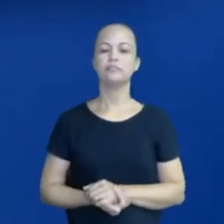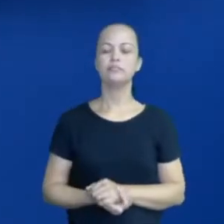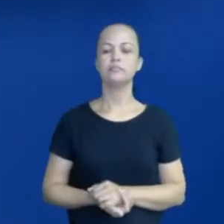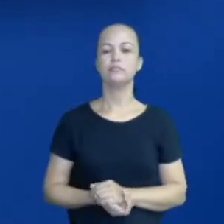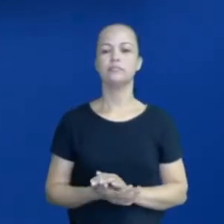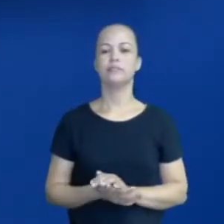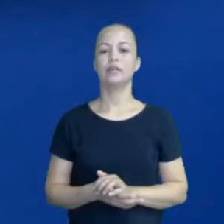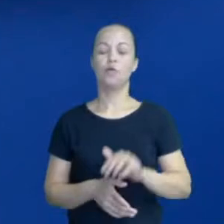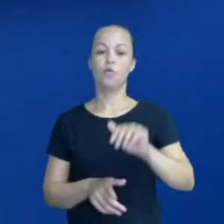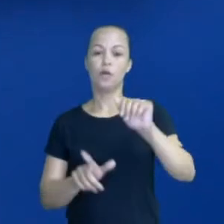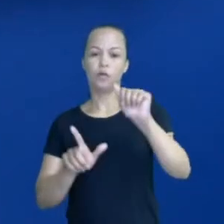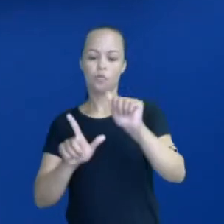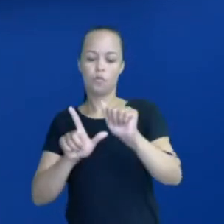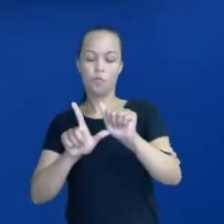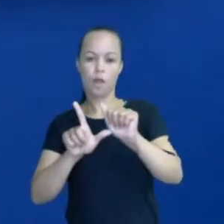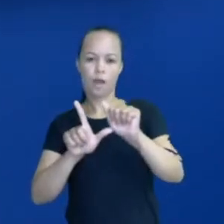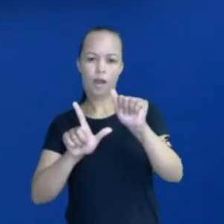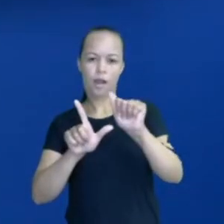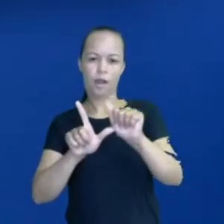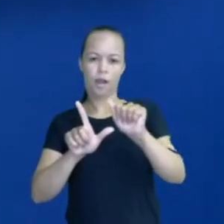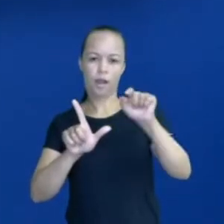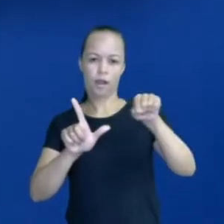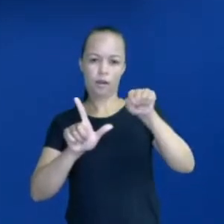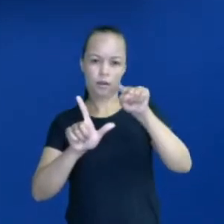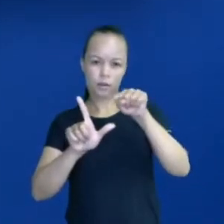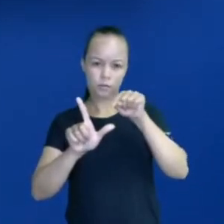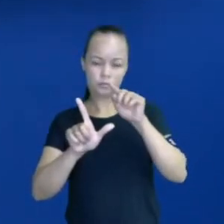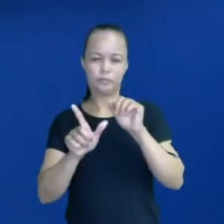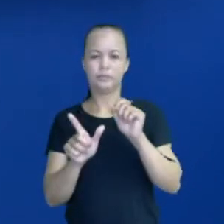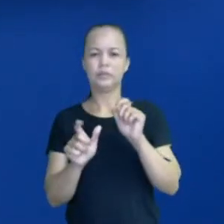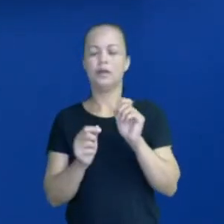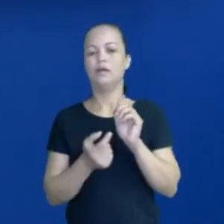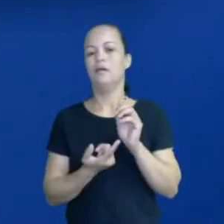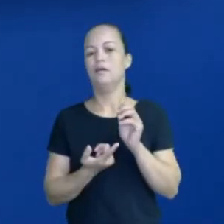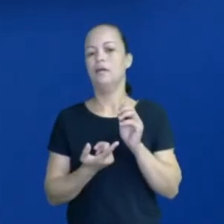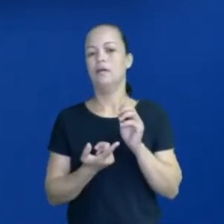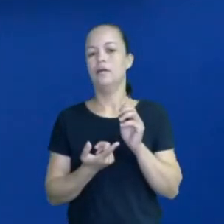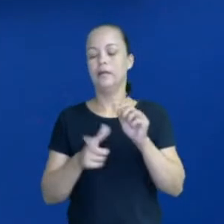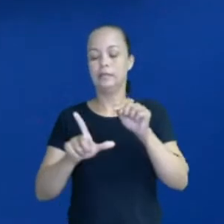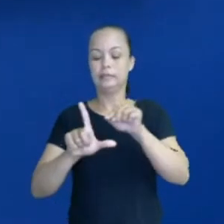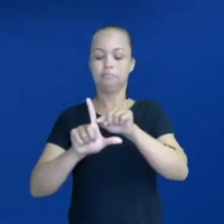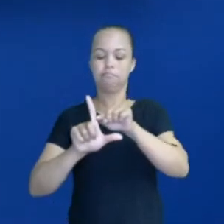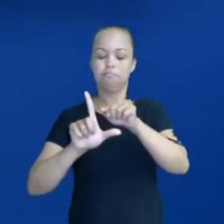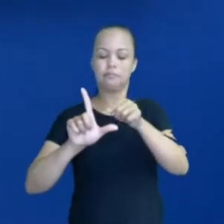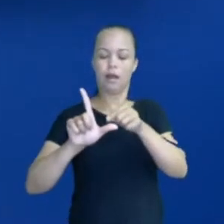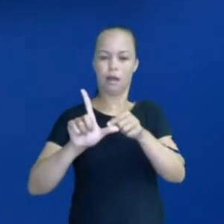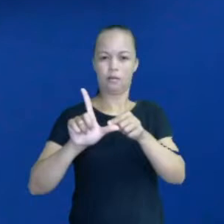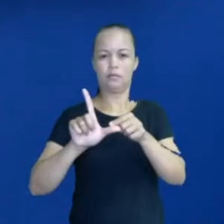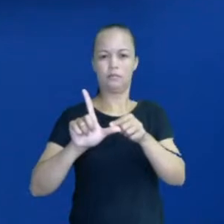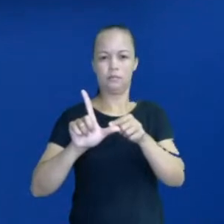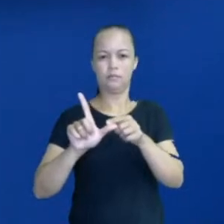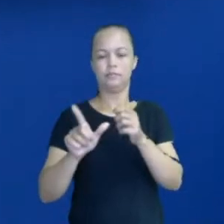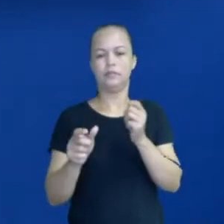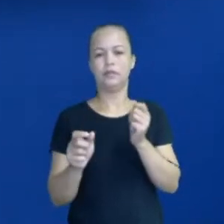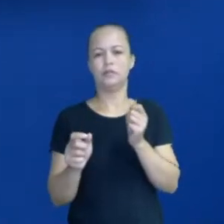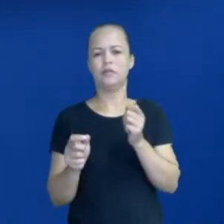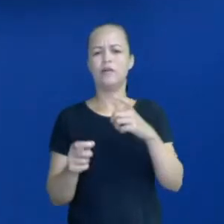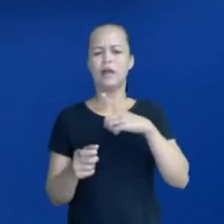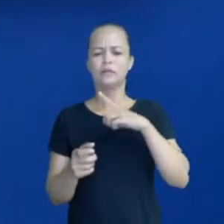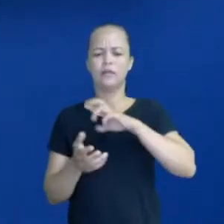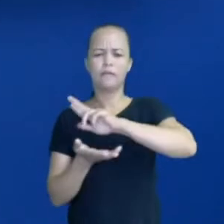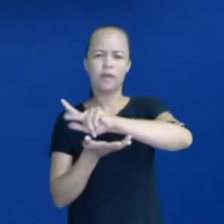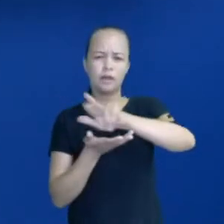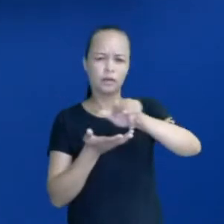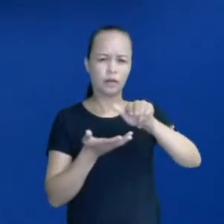viu, o ângulo A é essa abertura, né, do ângulo, que vai ter várias medidas,